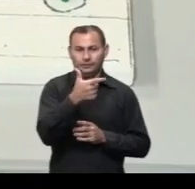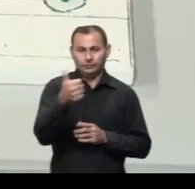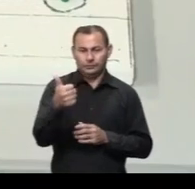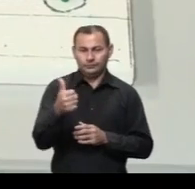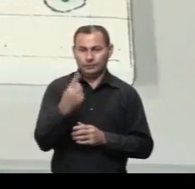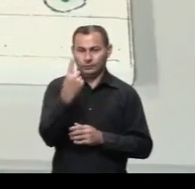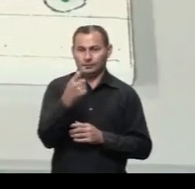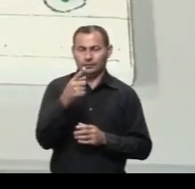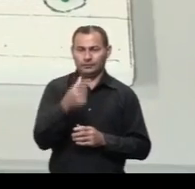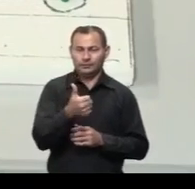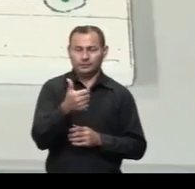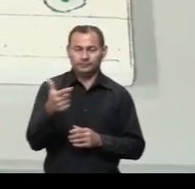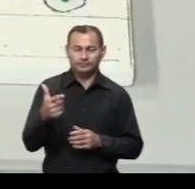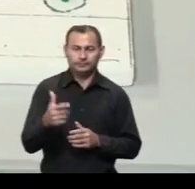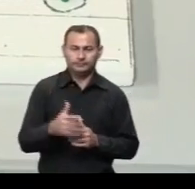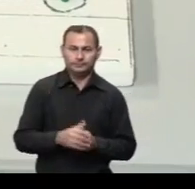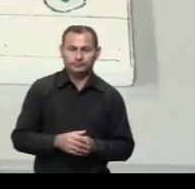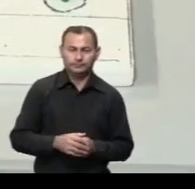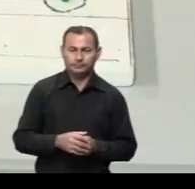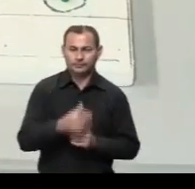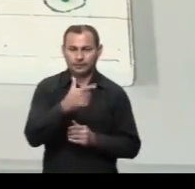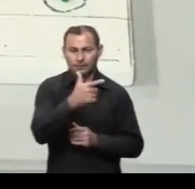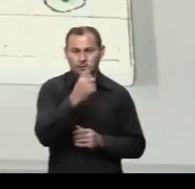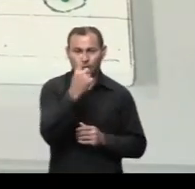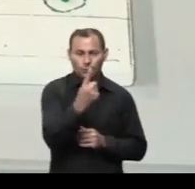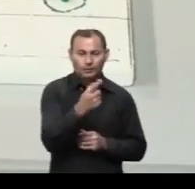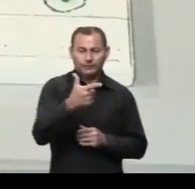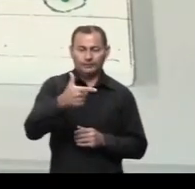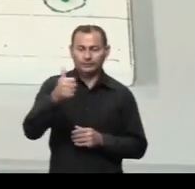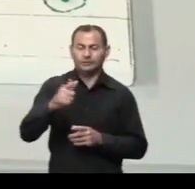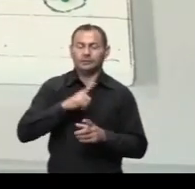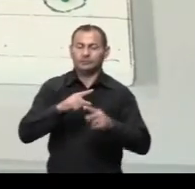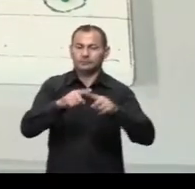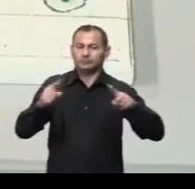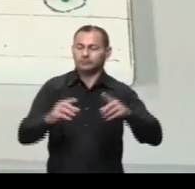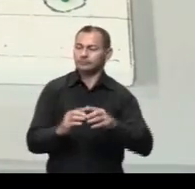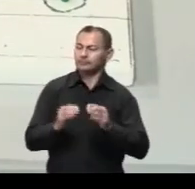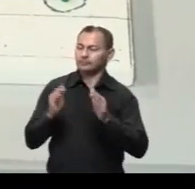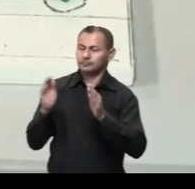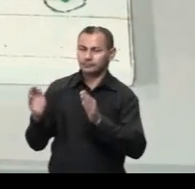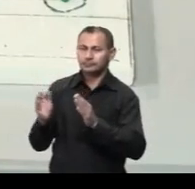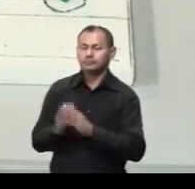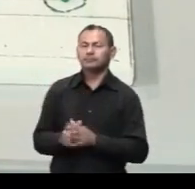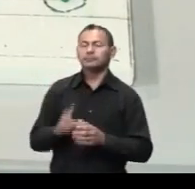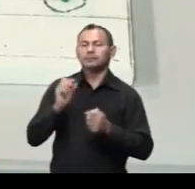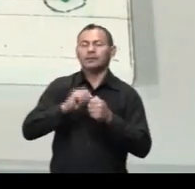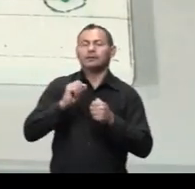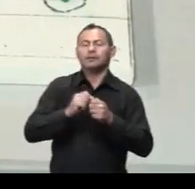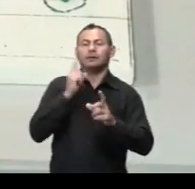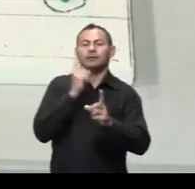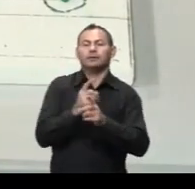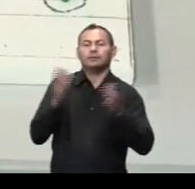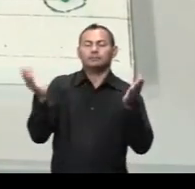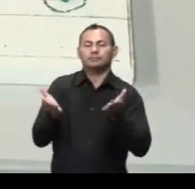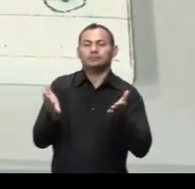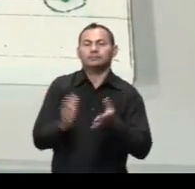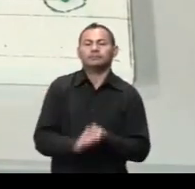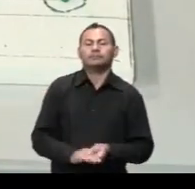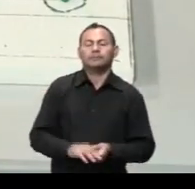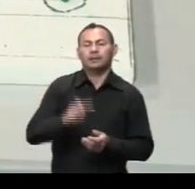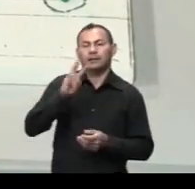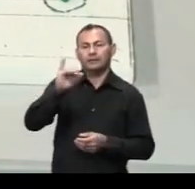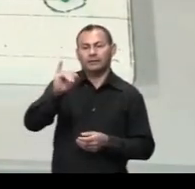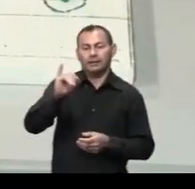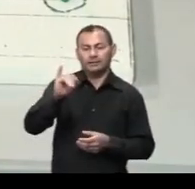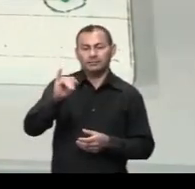1,21, da face do poste até 1,21, eu tenho esse ponto aqui de cima. Então, vamos fazer a locação dele. Então, daí